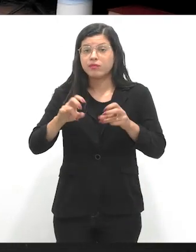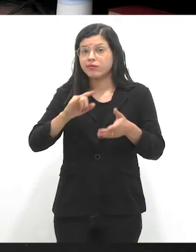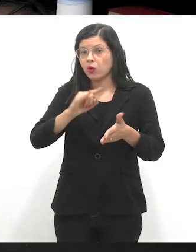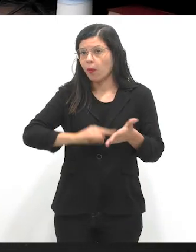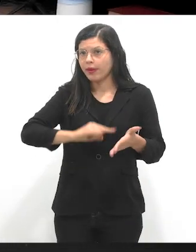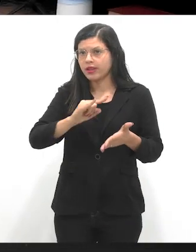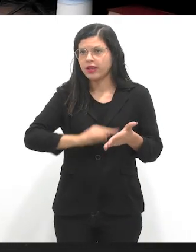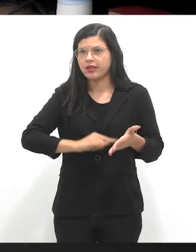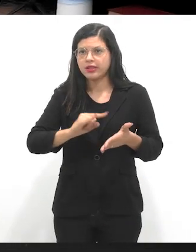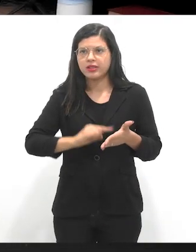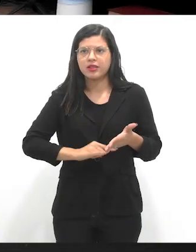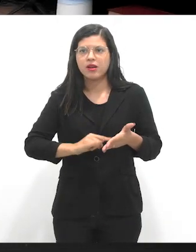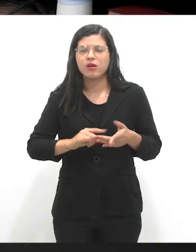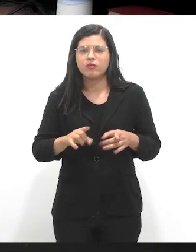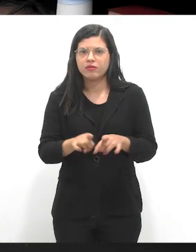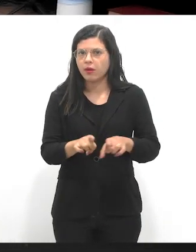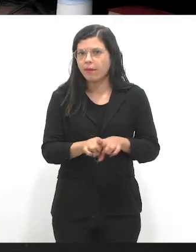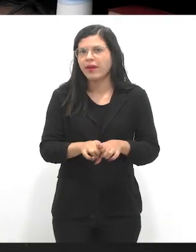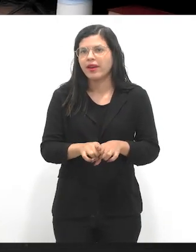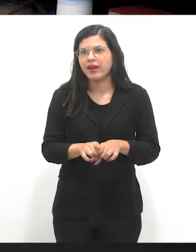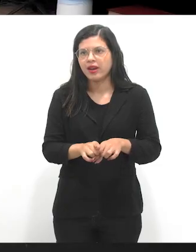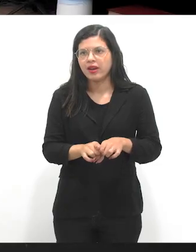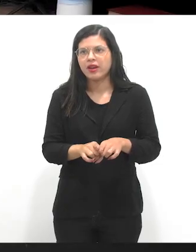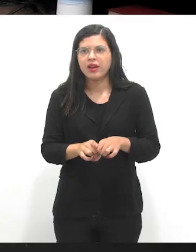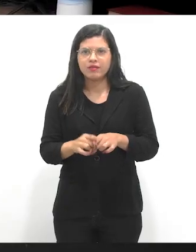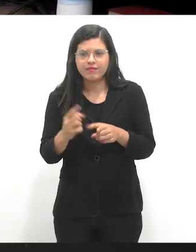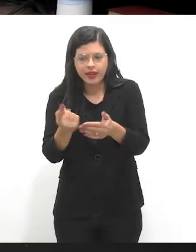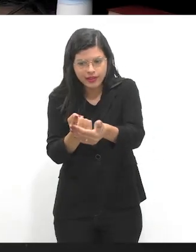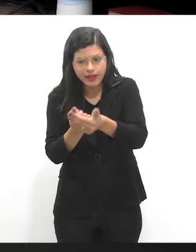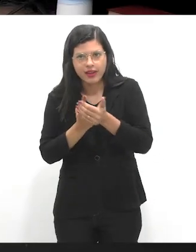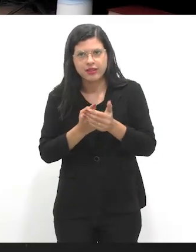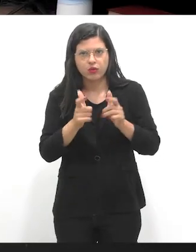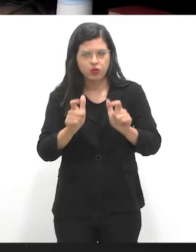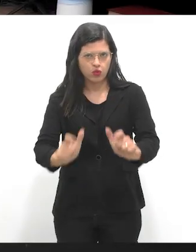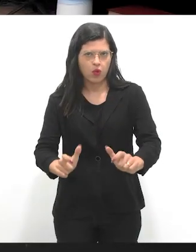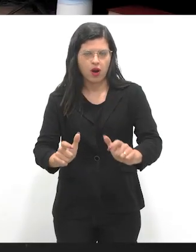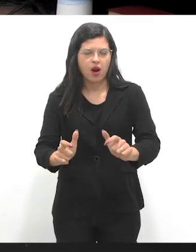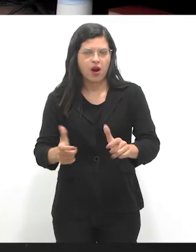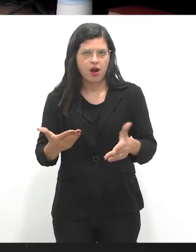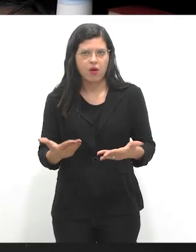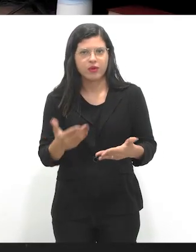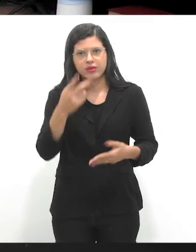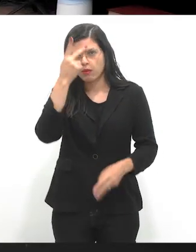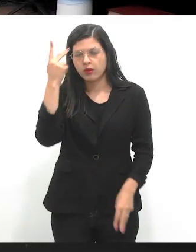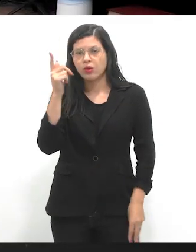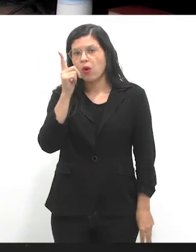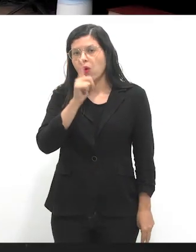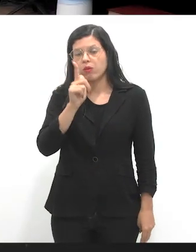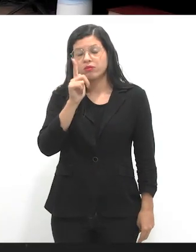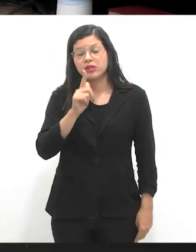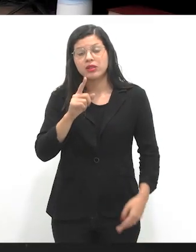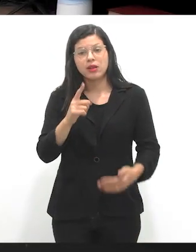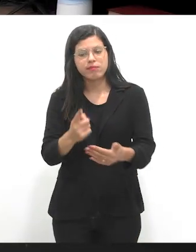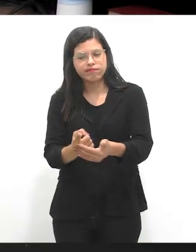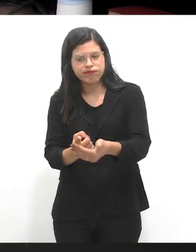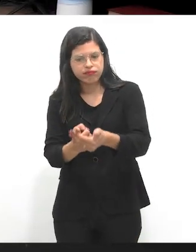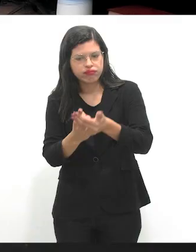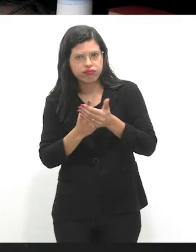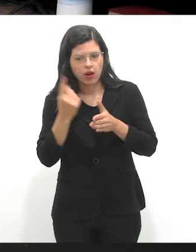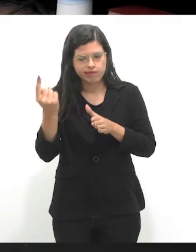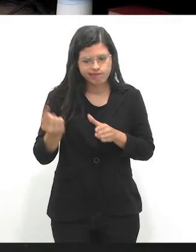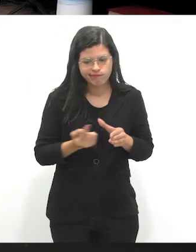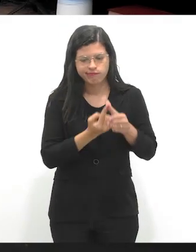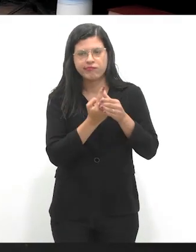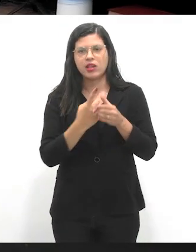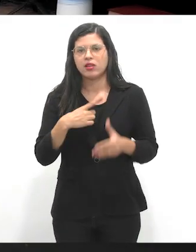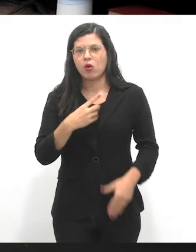da documentação, para além disso, é a questão muito da integração local também. Dessa pessoa conseguir se integrar e ter